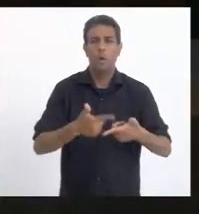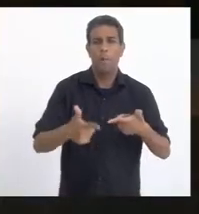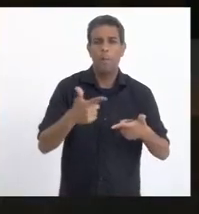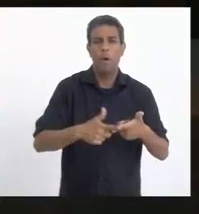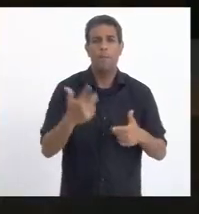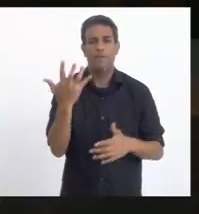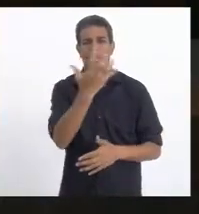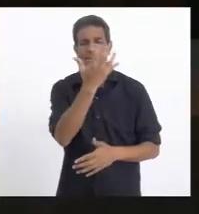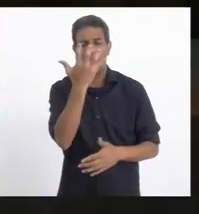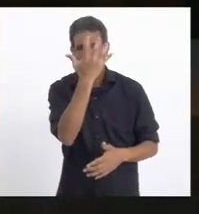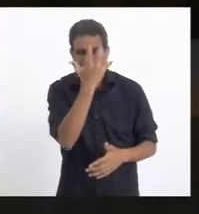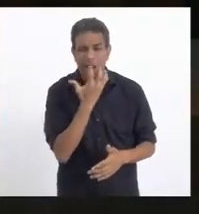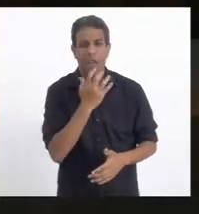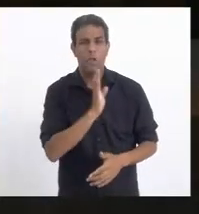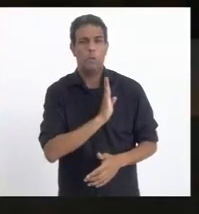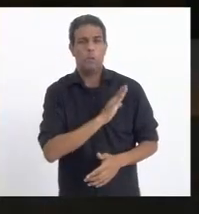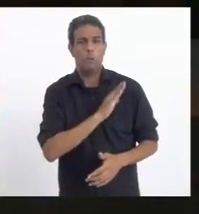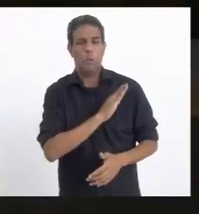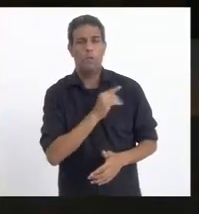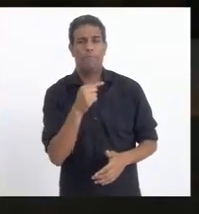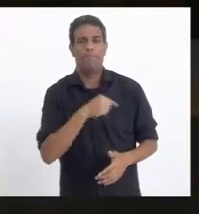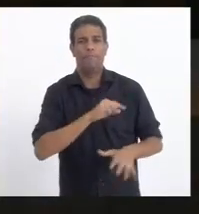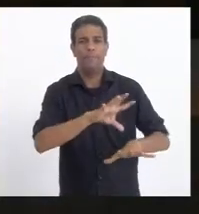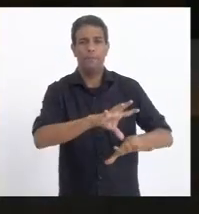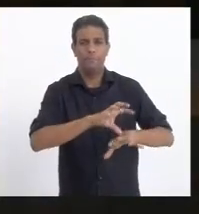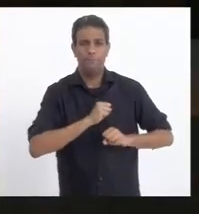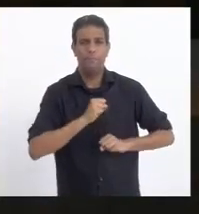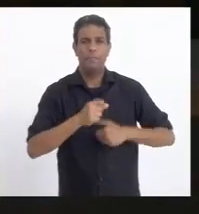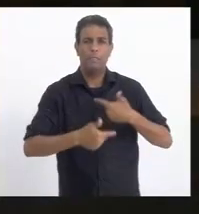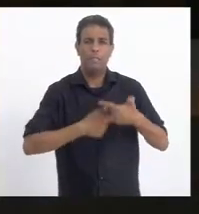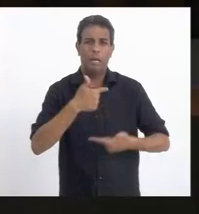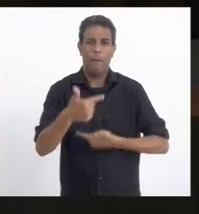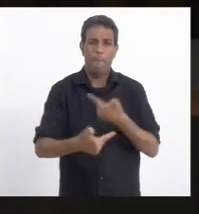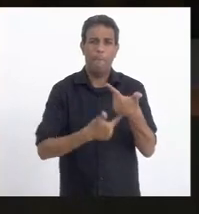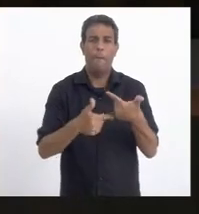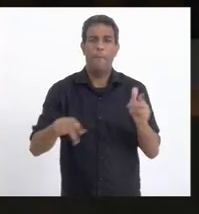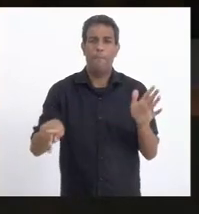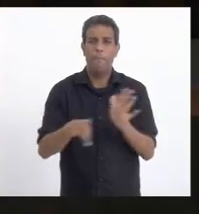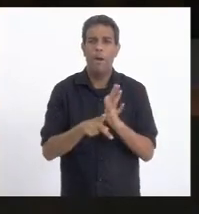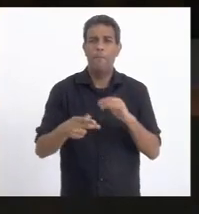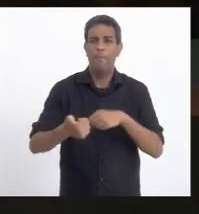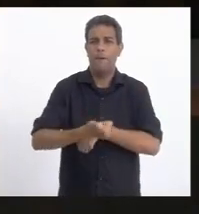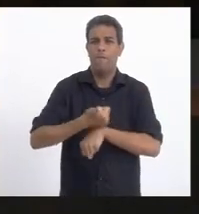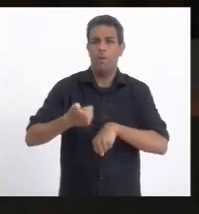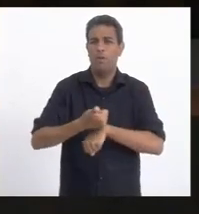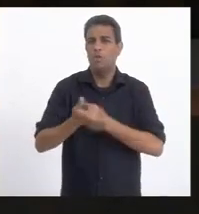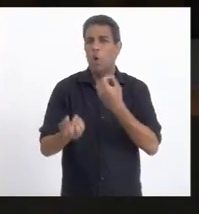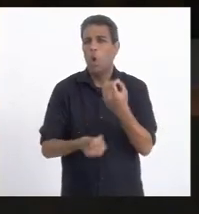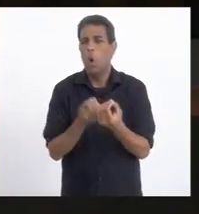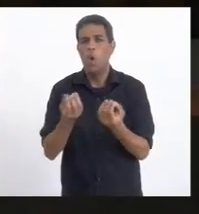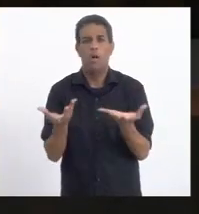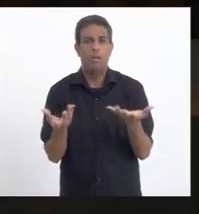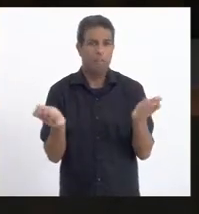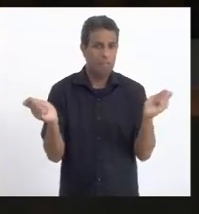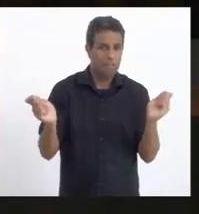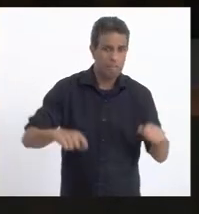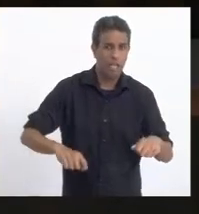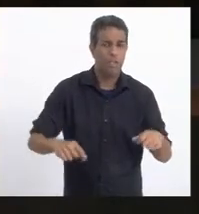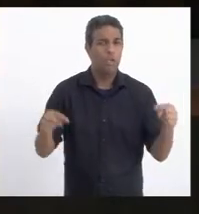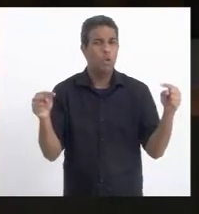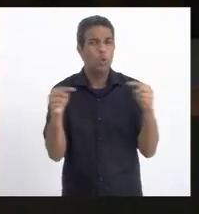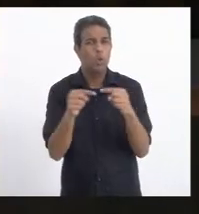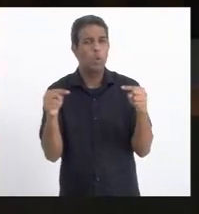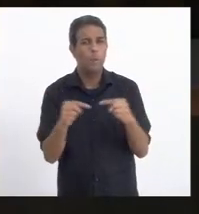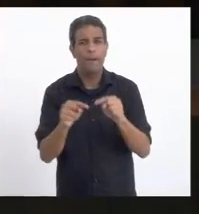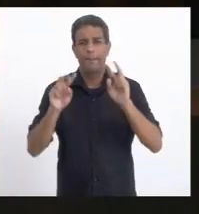é é adquirida a partir do exercício daquela função e ele não tem o